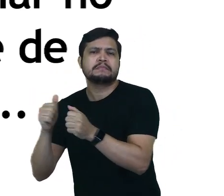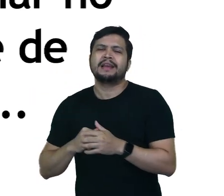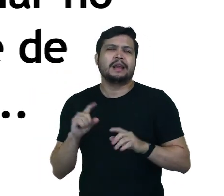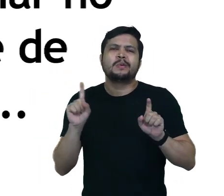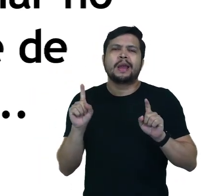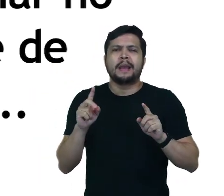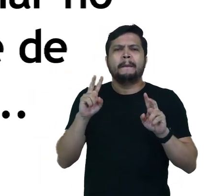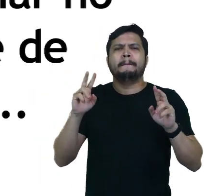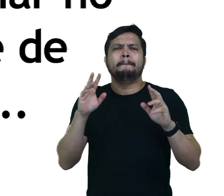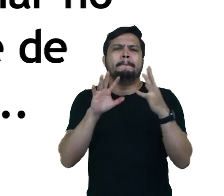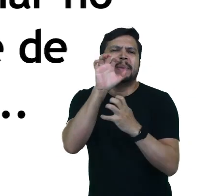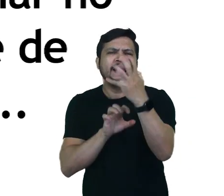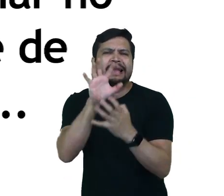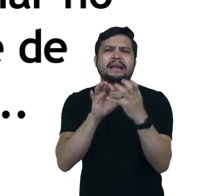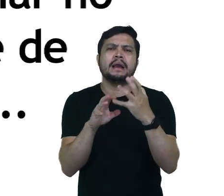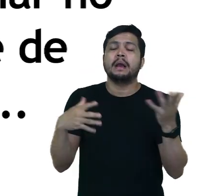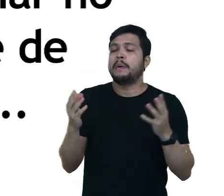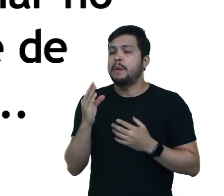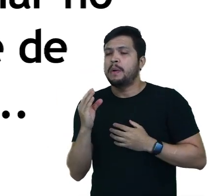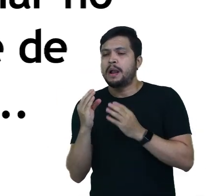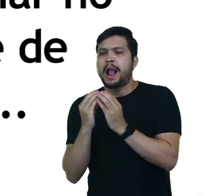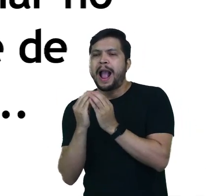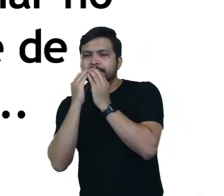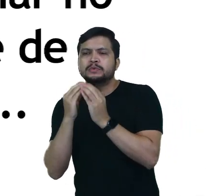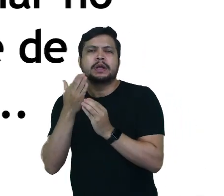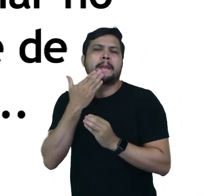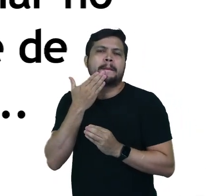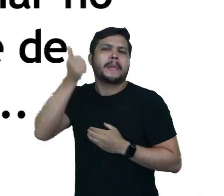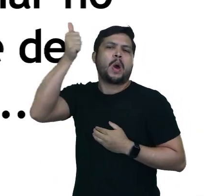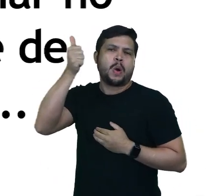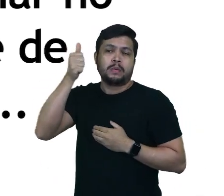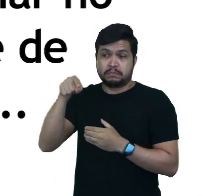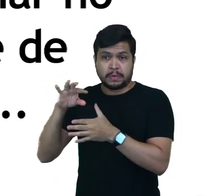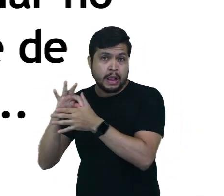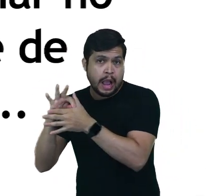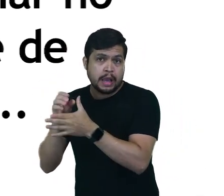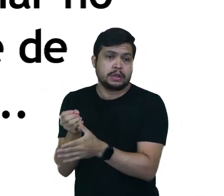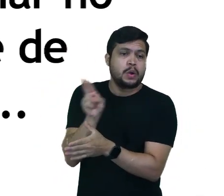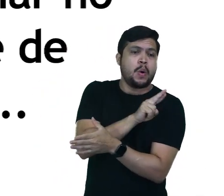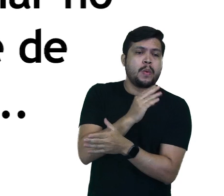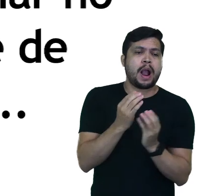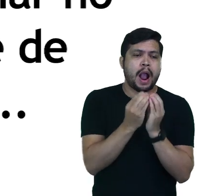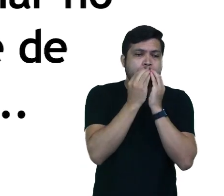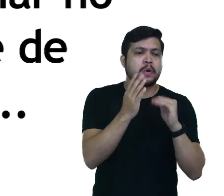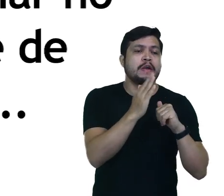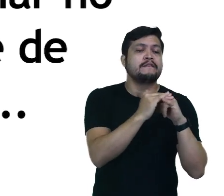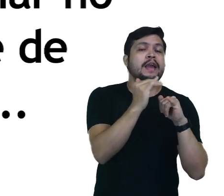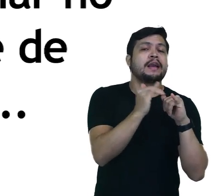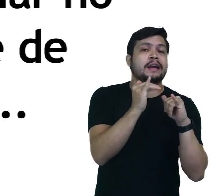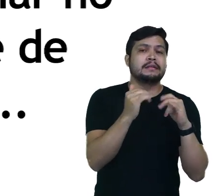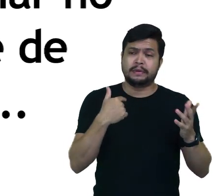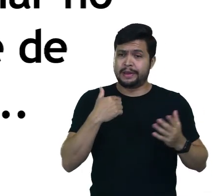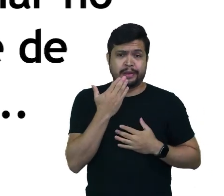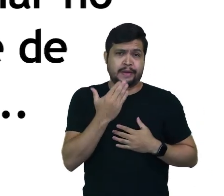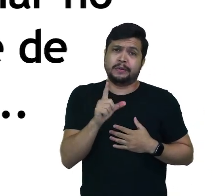para dizer qual é o hambúrguer que é mais gostoso, que o hambúrguer mais gostoso é o de carne de verdade, né? Mas eu sempre